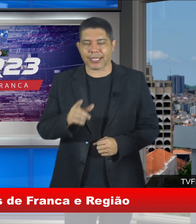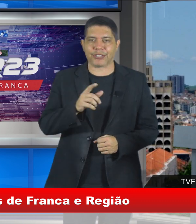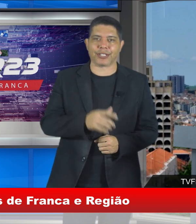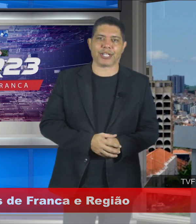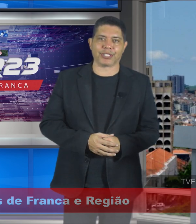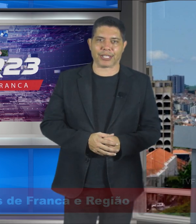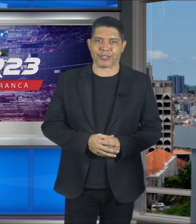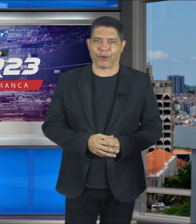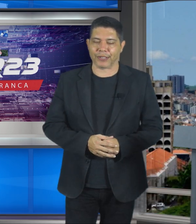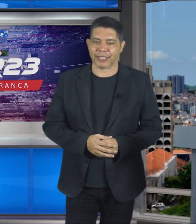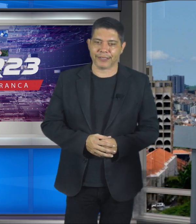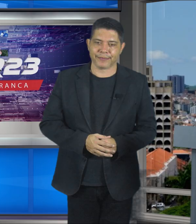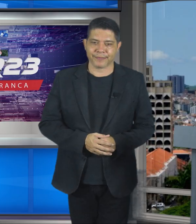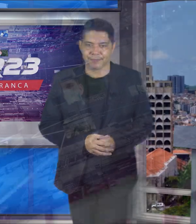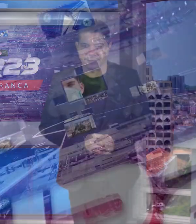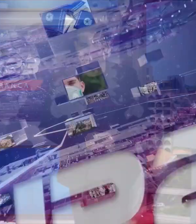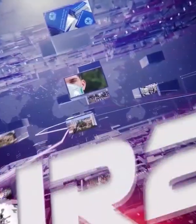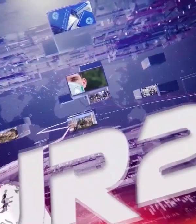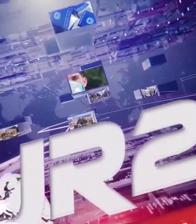rápida e já a gente é de volta.